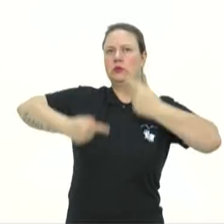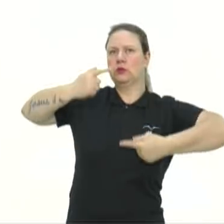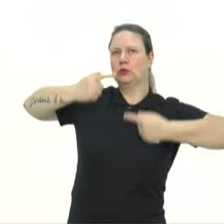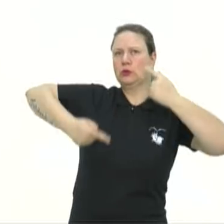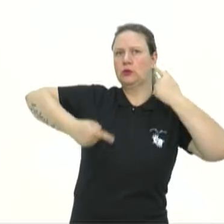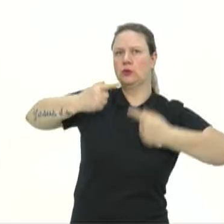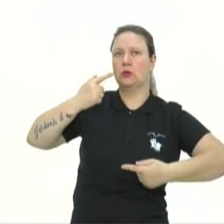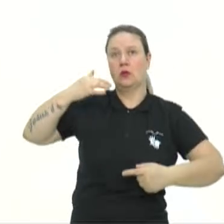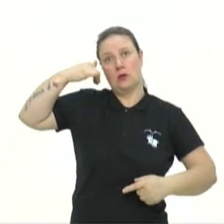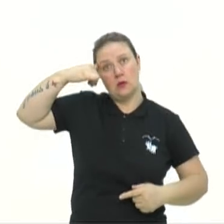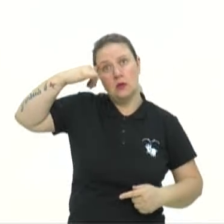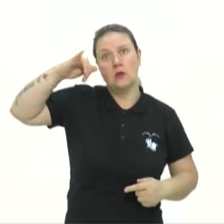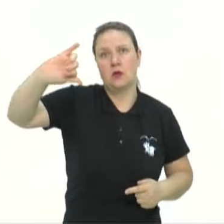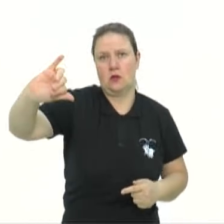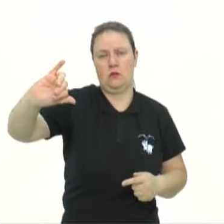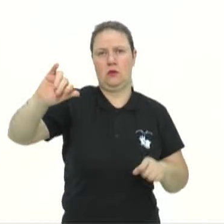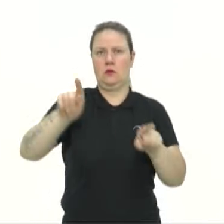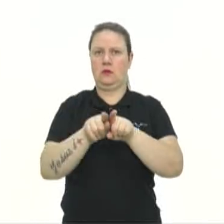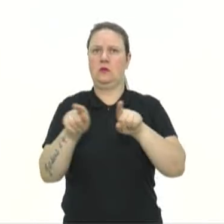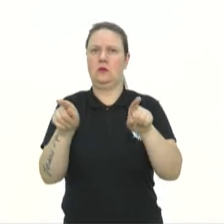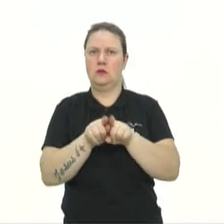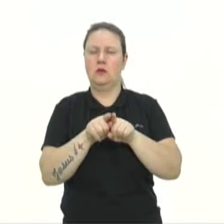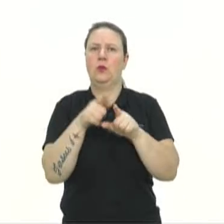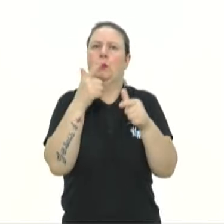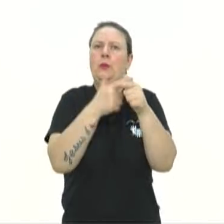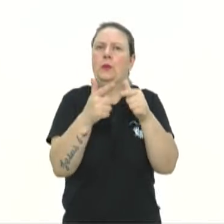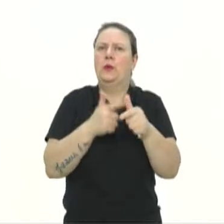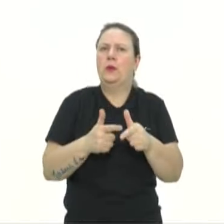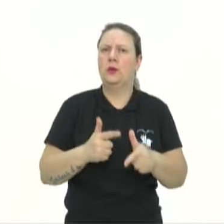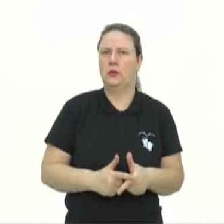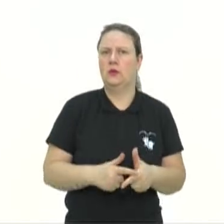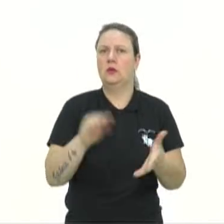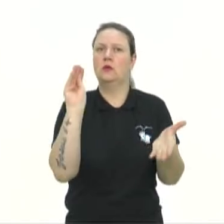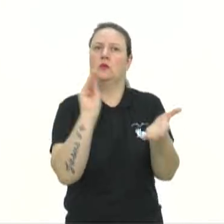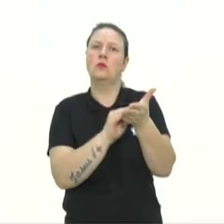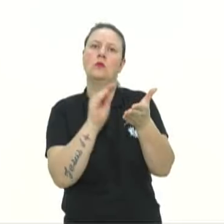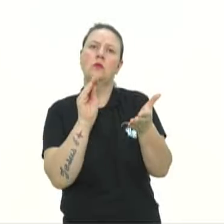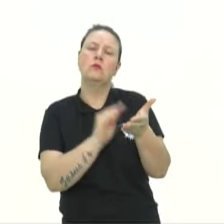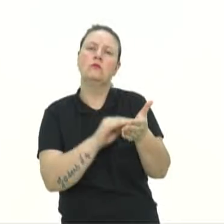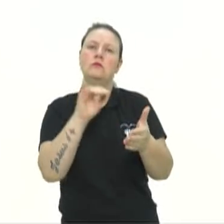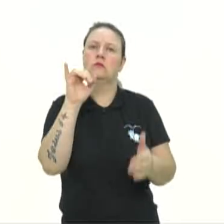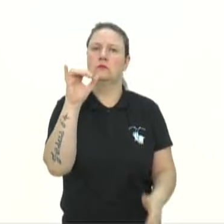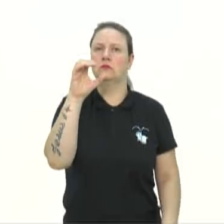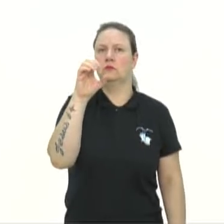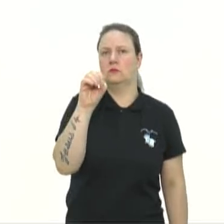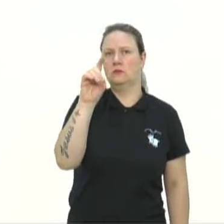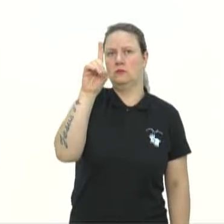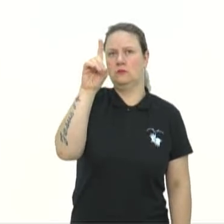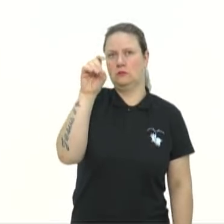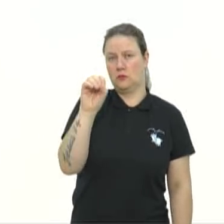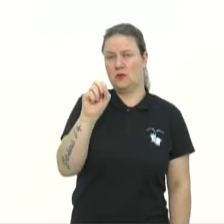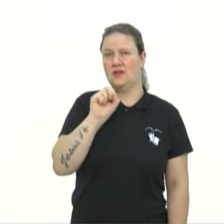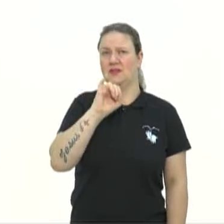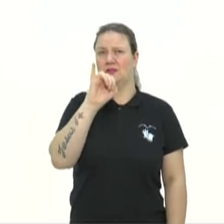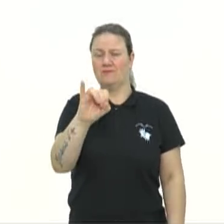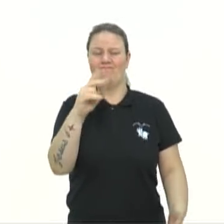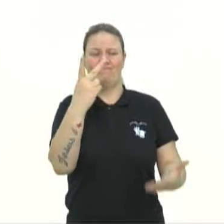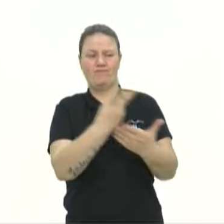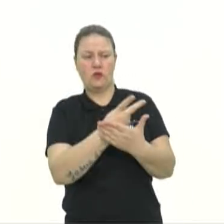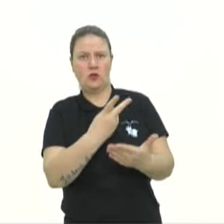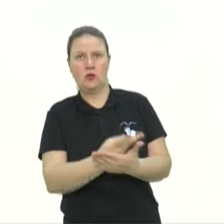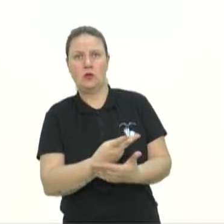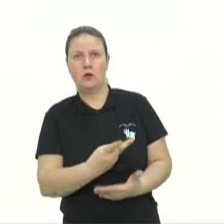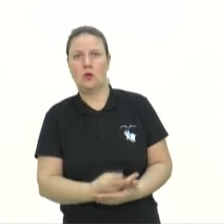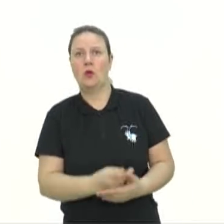para a Prevenção e Controle dos Distúrbios por Deficiência de Iodo. Se a iodação do sal não for executada corretamente,